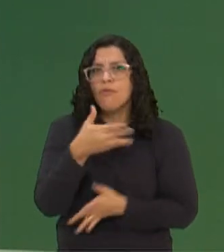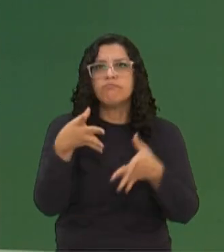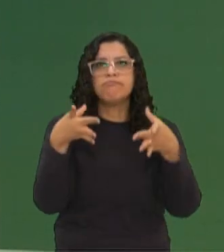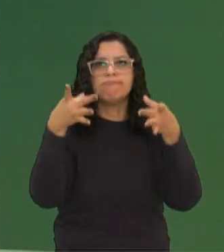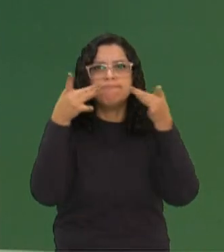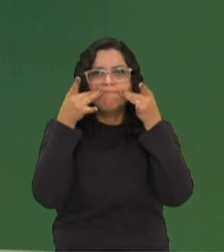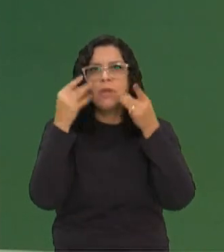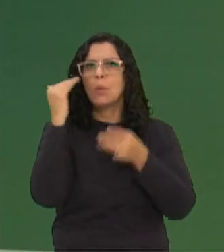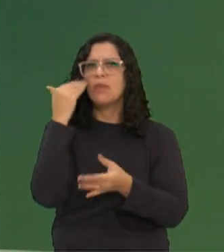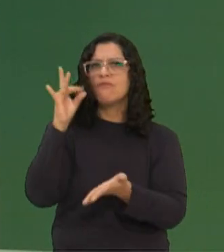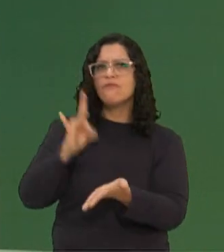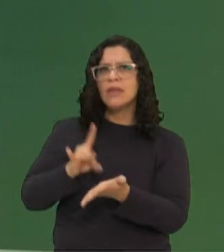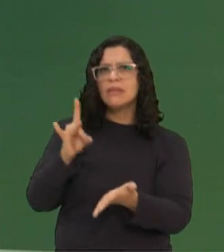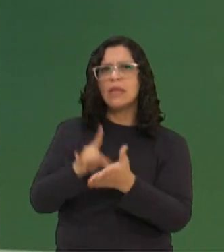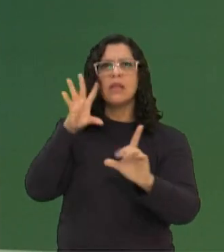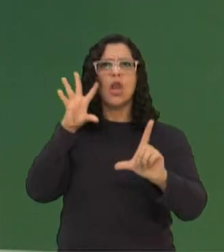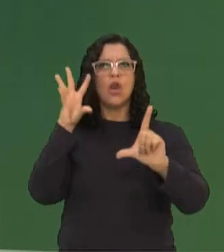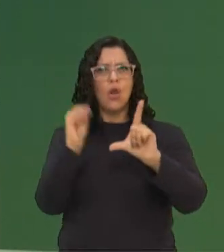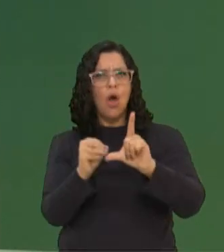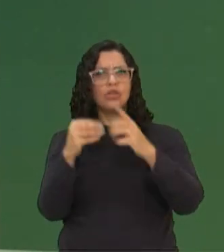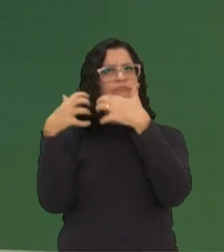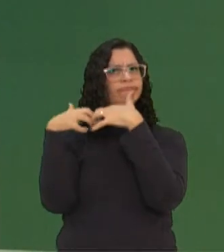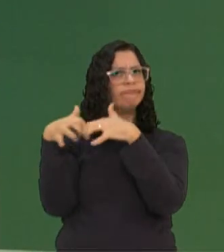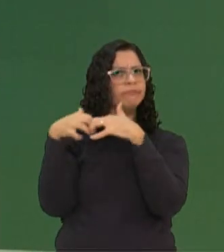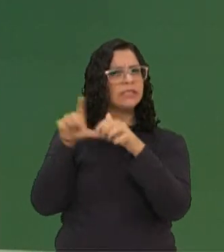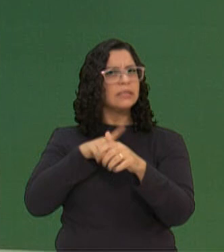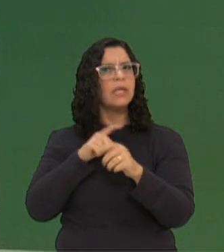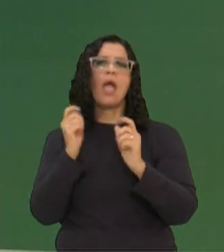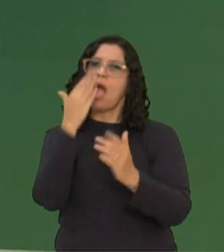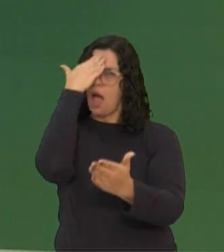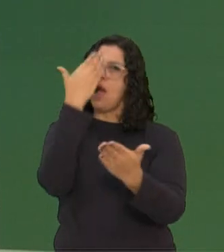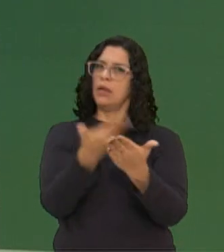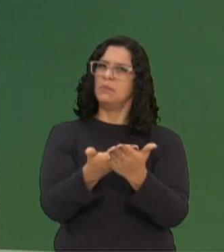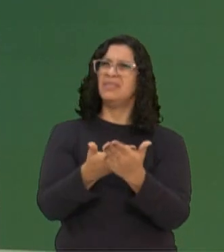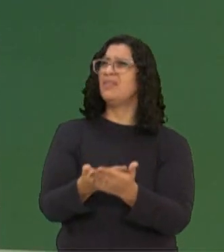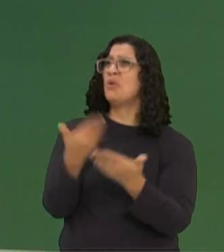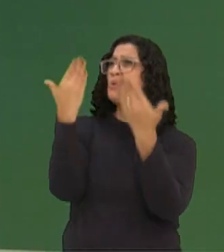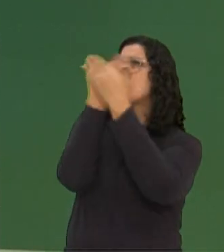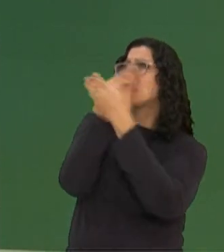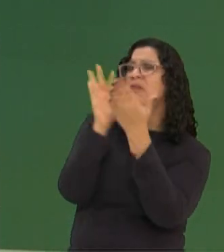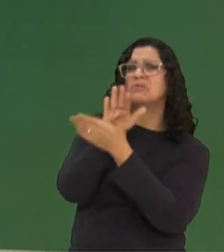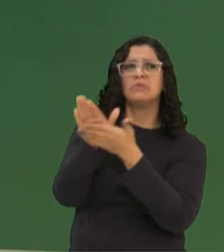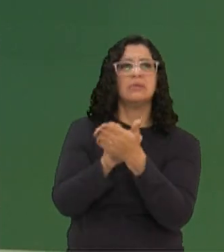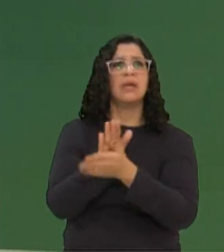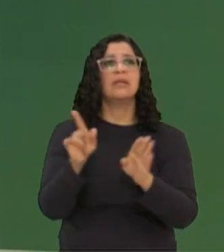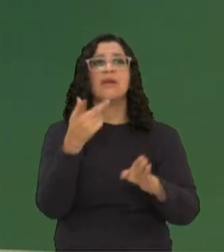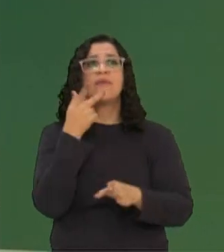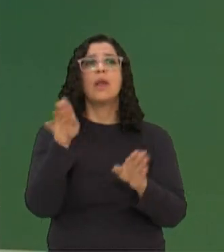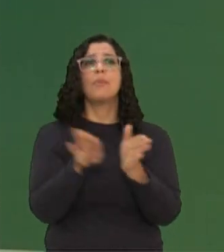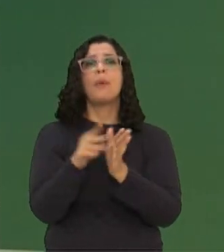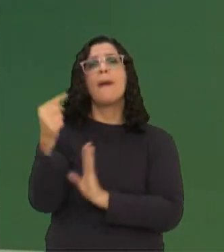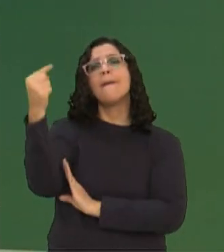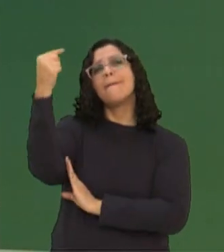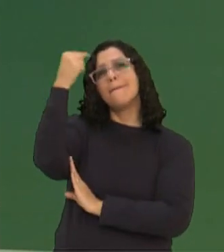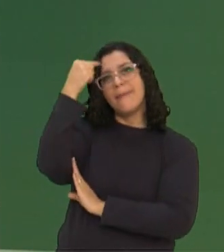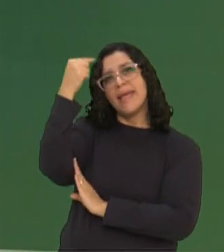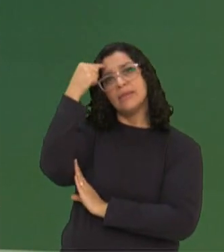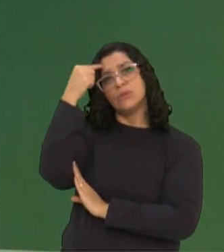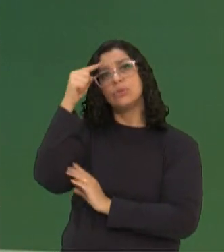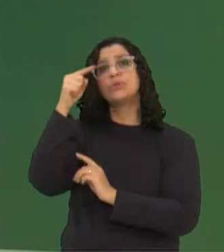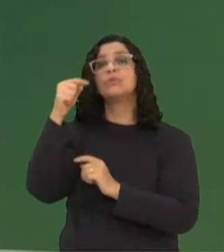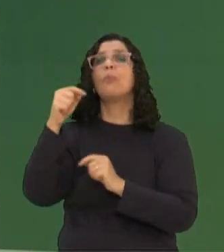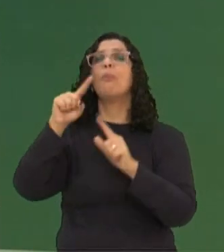que a gente entende, que tem lógica, que tem raciocínio. Por isso, a grande máxima dele, a grande frase dele é penso, logo